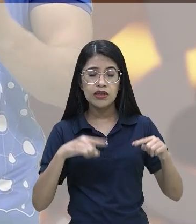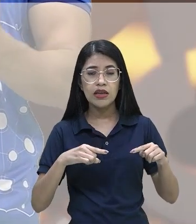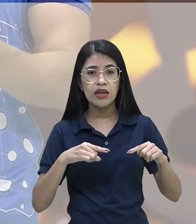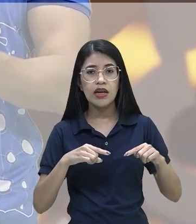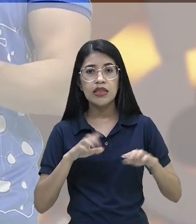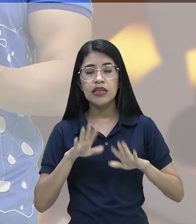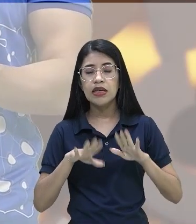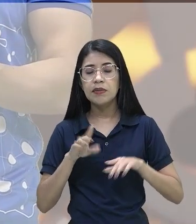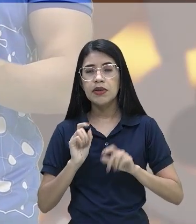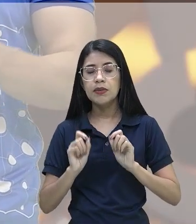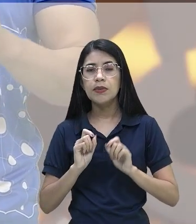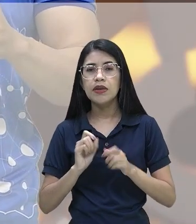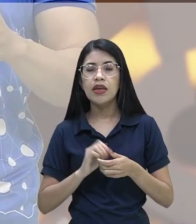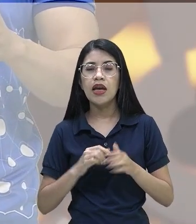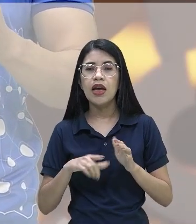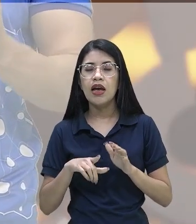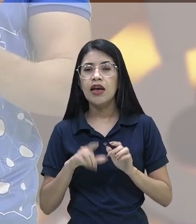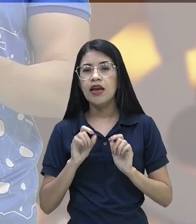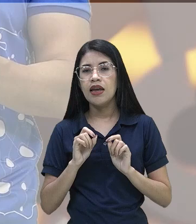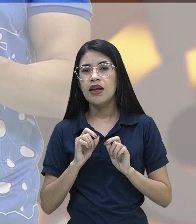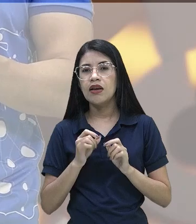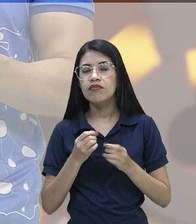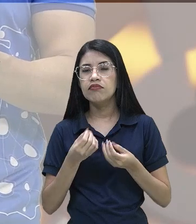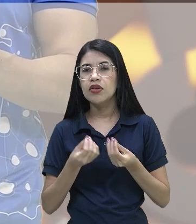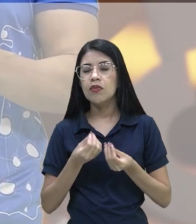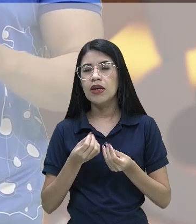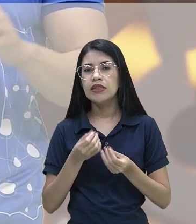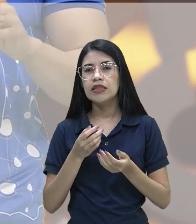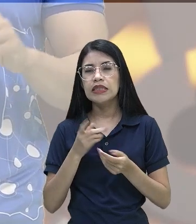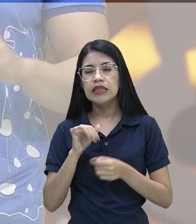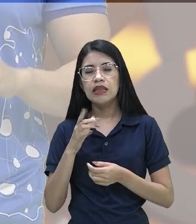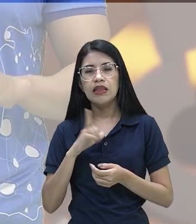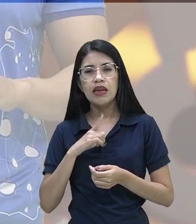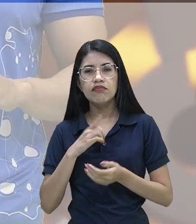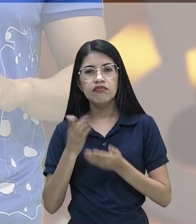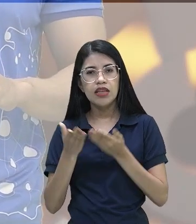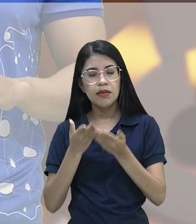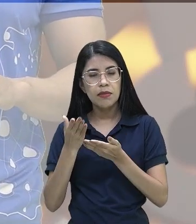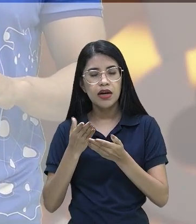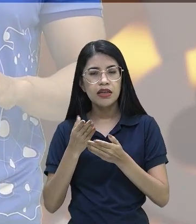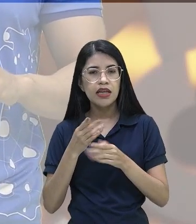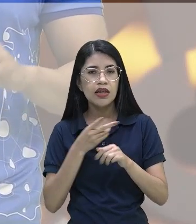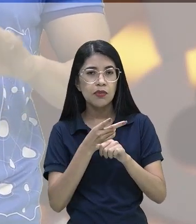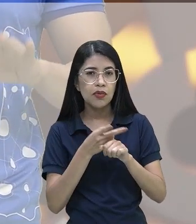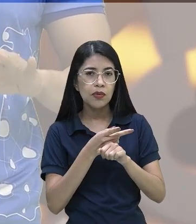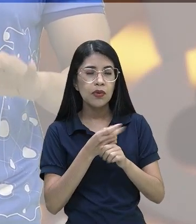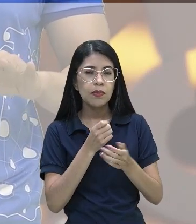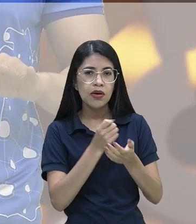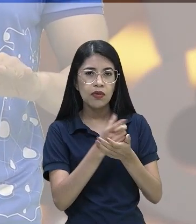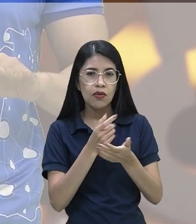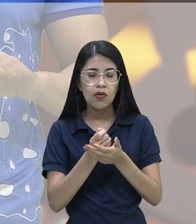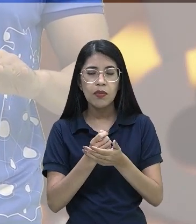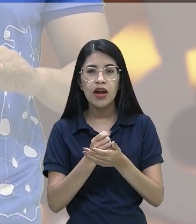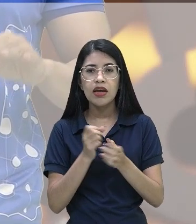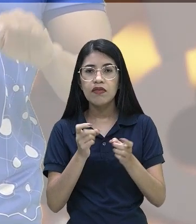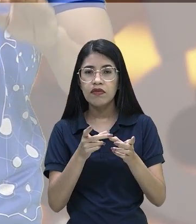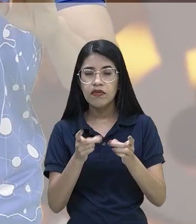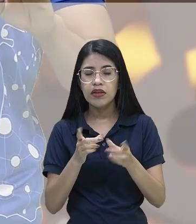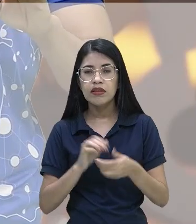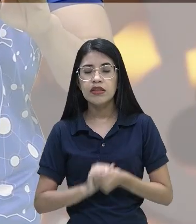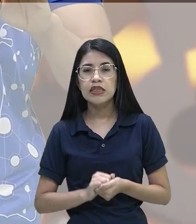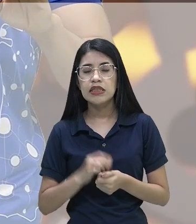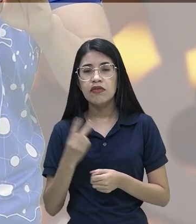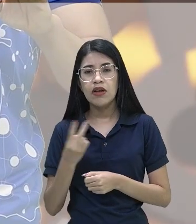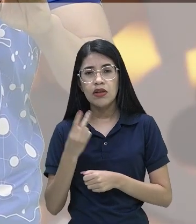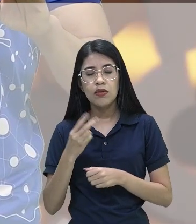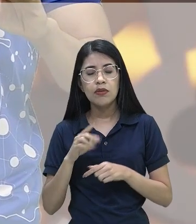regulado ali pela chamada lei da oferta e da procura. Quanto mais produtos eu tenho no mercado, menor é o preço. Quanto